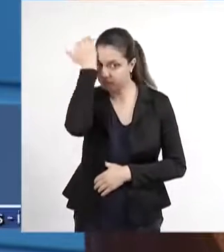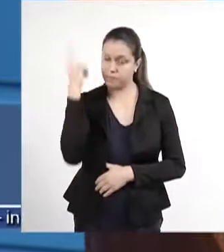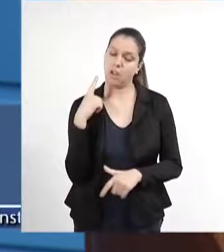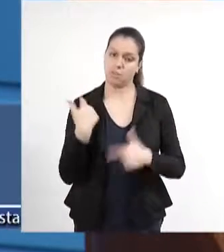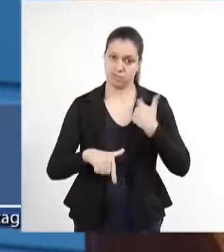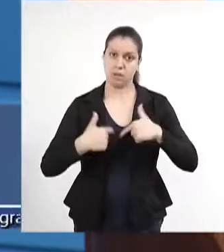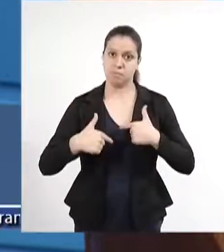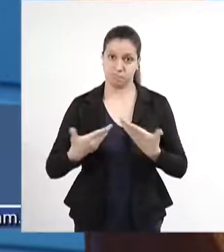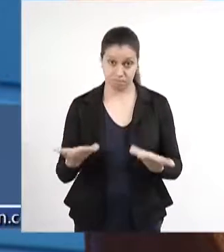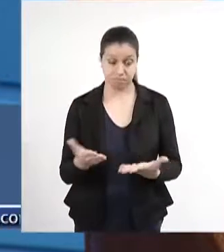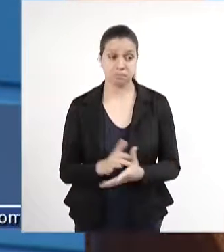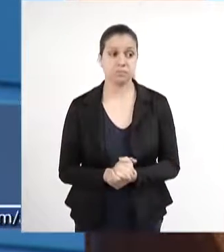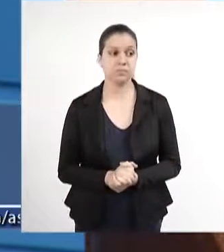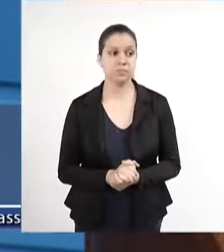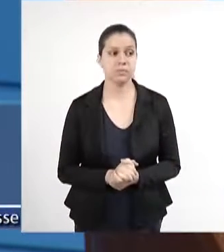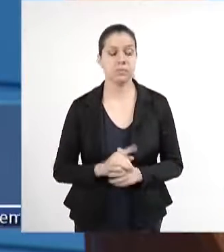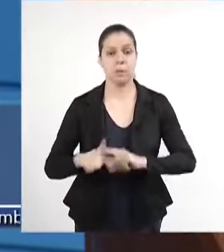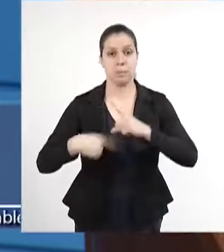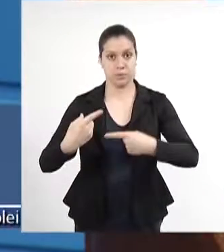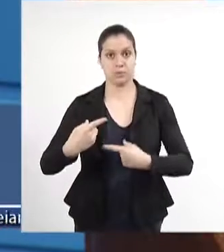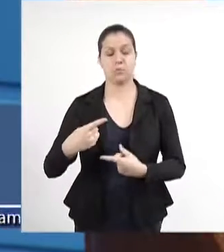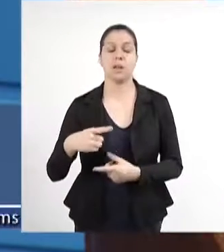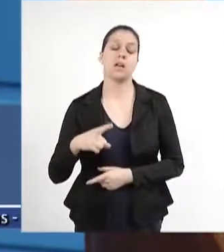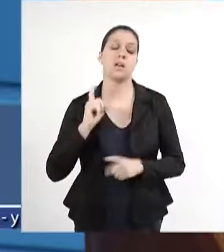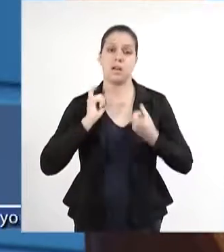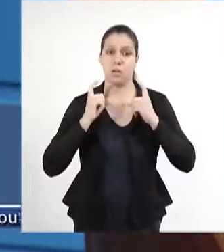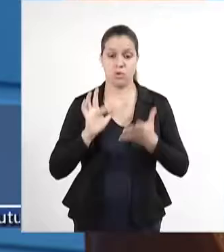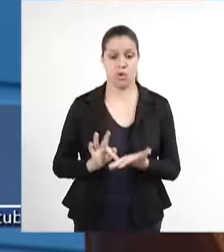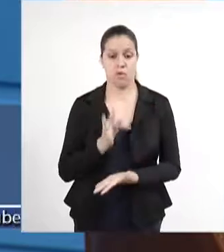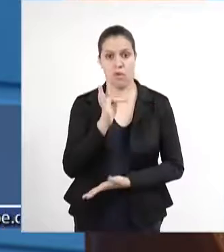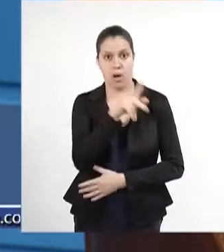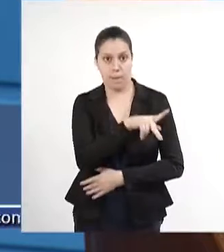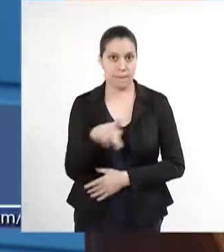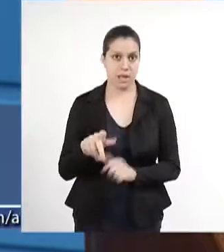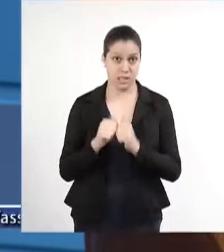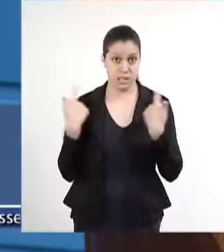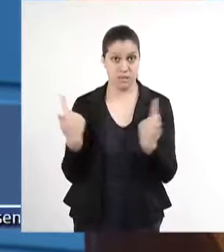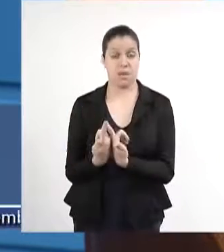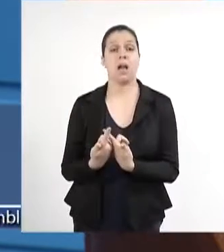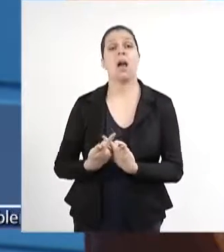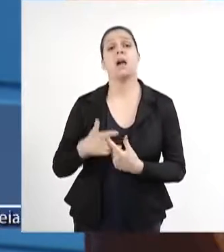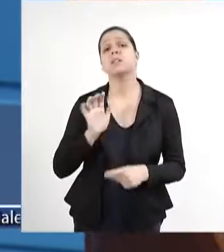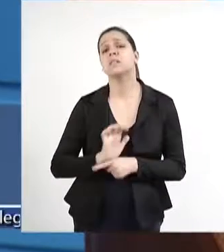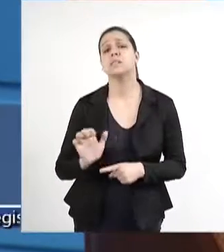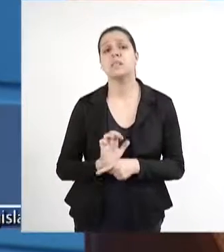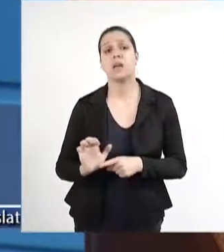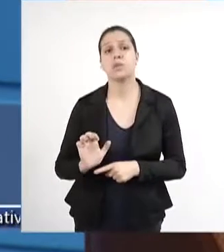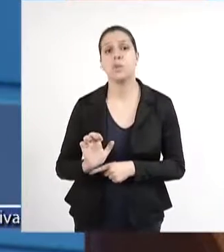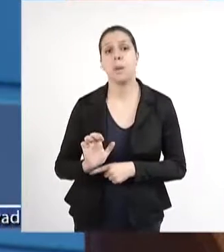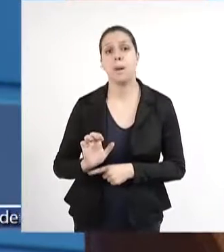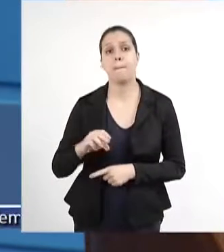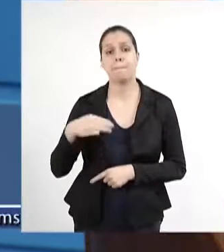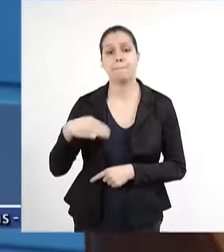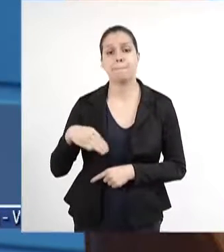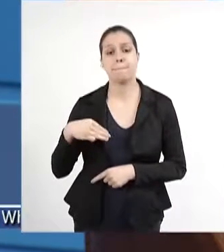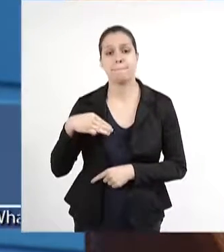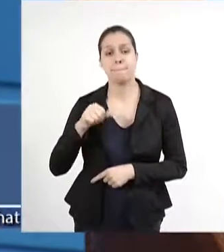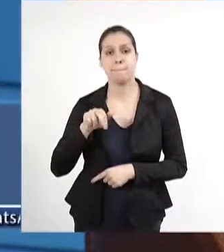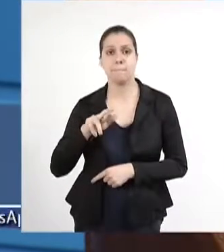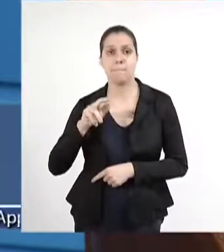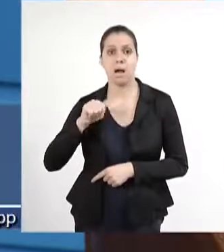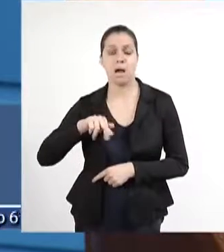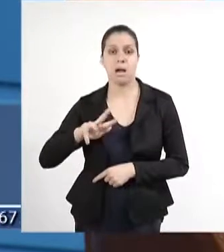acho que a próxima reunião de Fórum de Presidentes de Assembleia será no Maranhão, e nós vamos